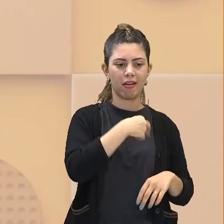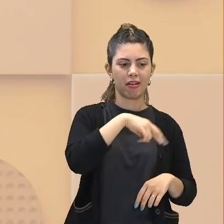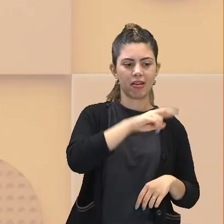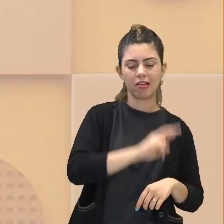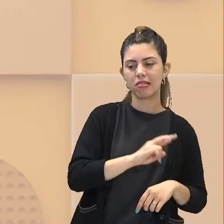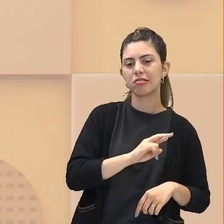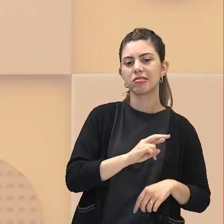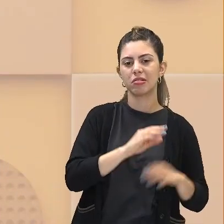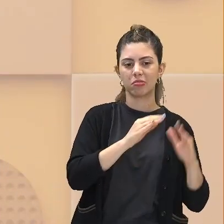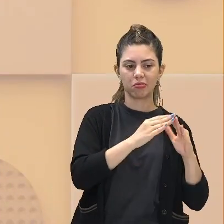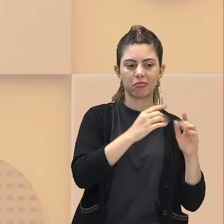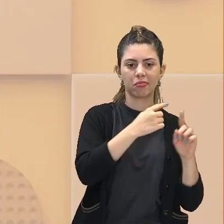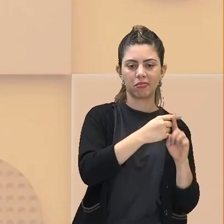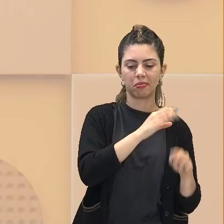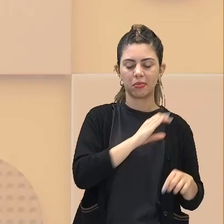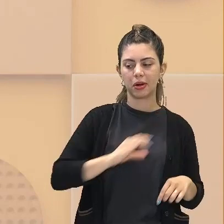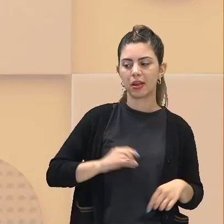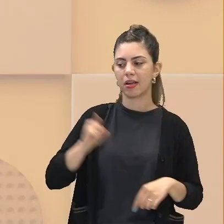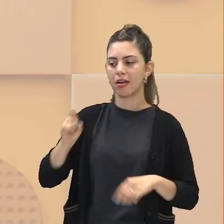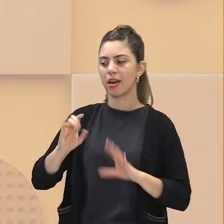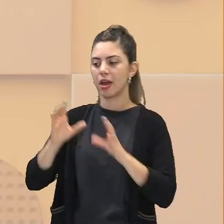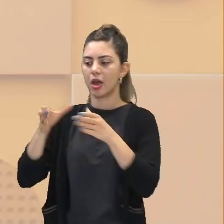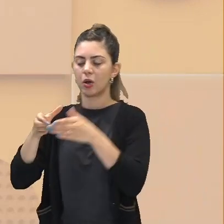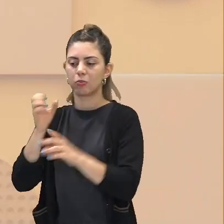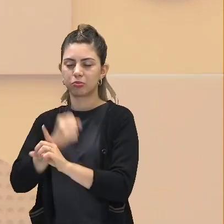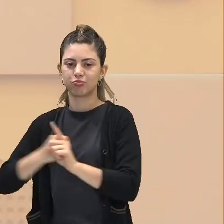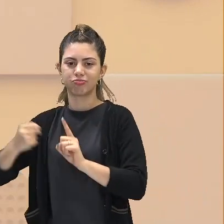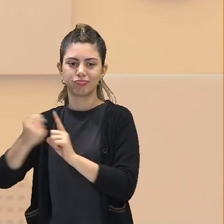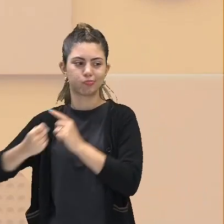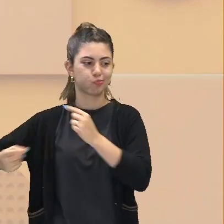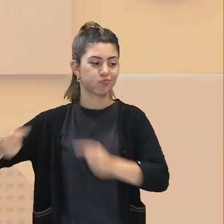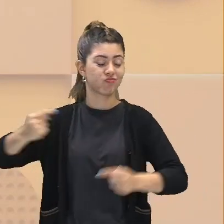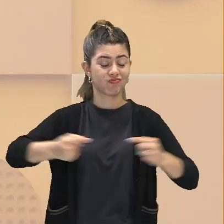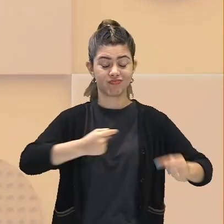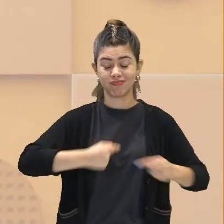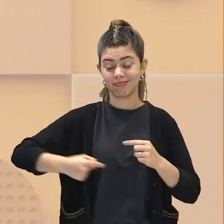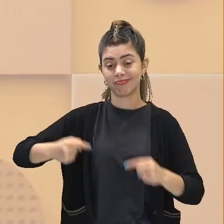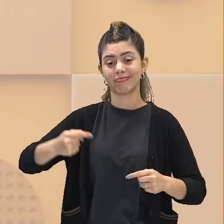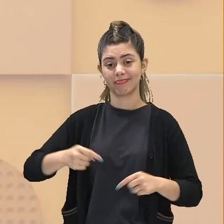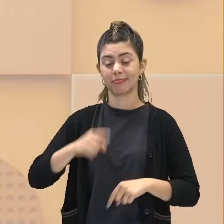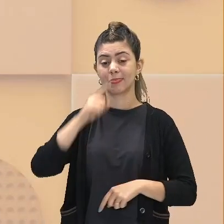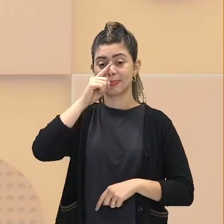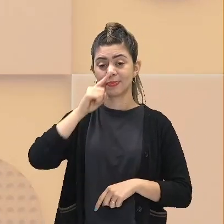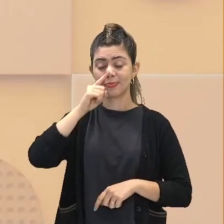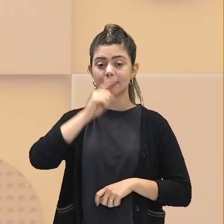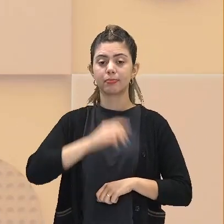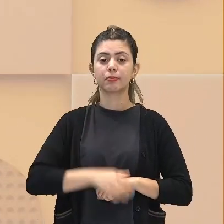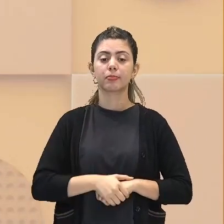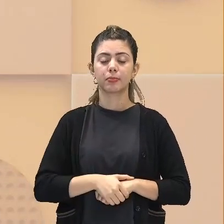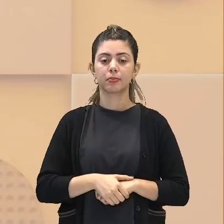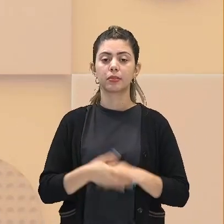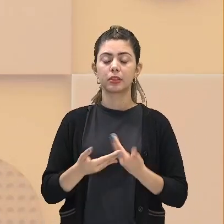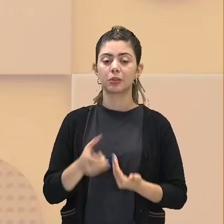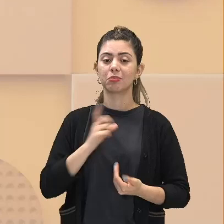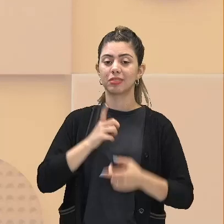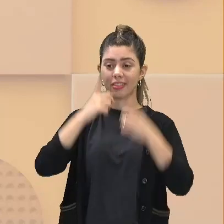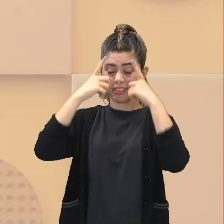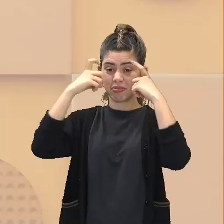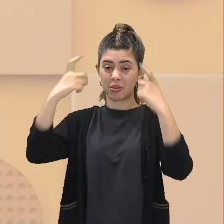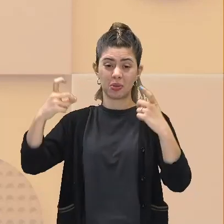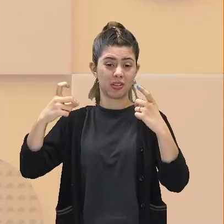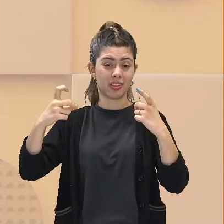um indicativo de como a situação estava caótica a partir desse